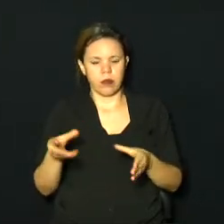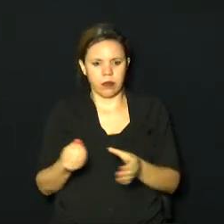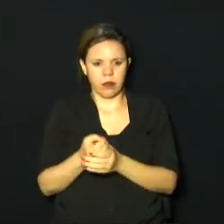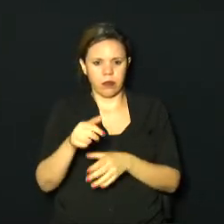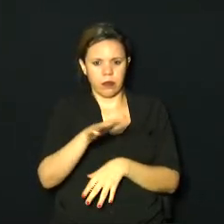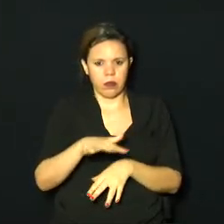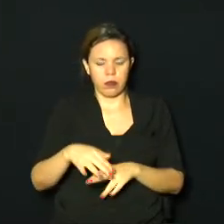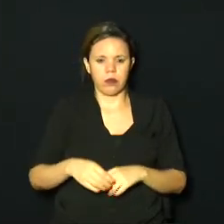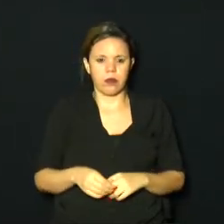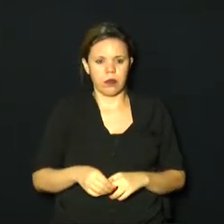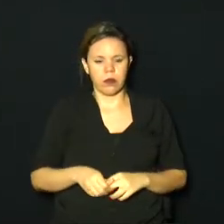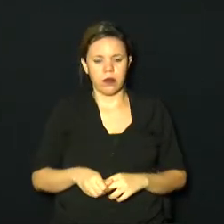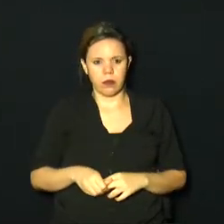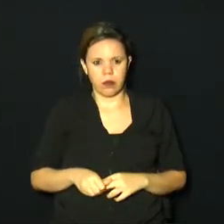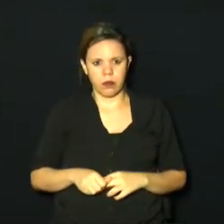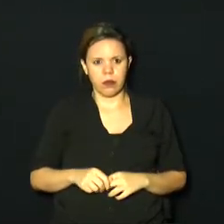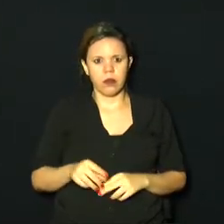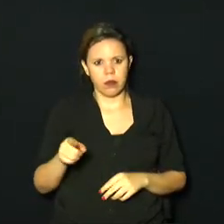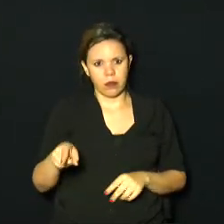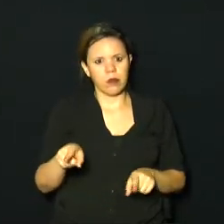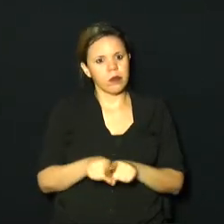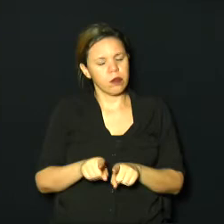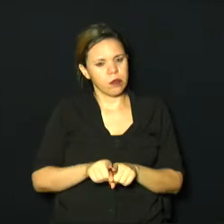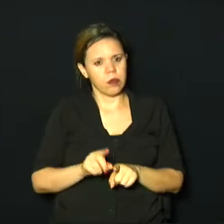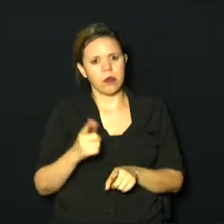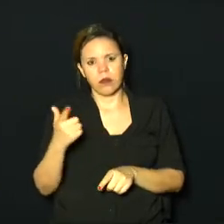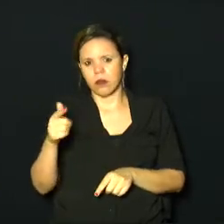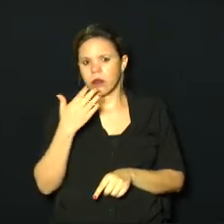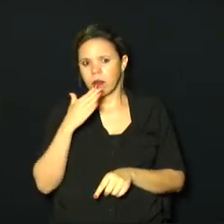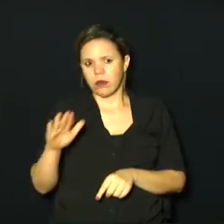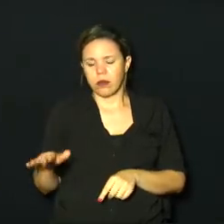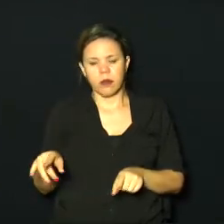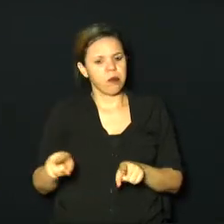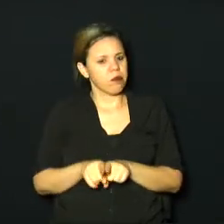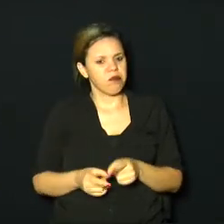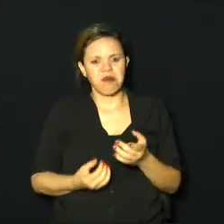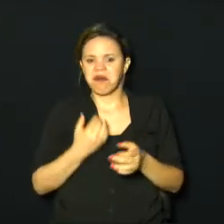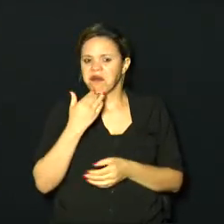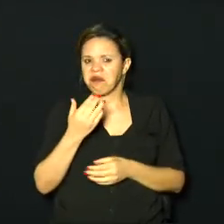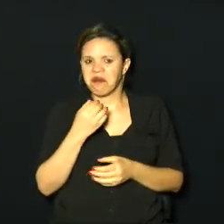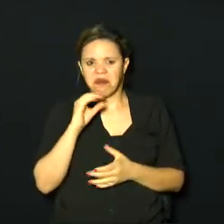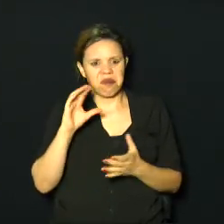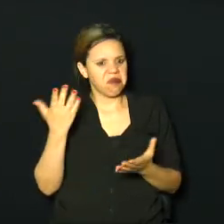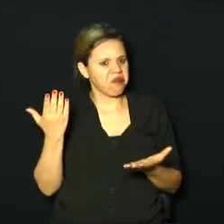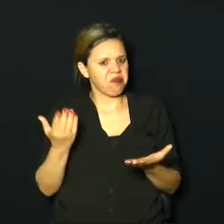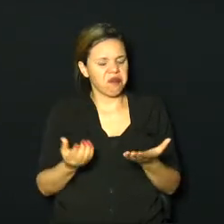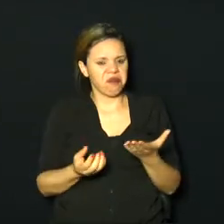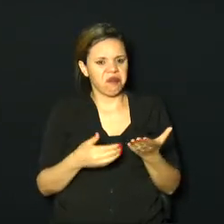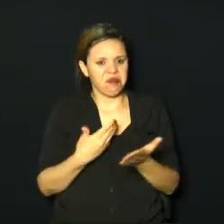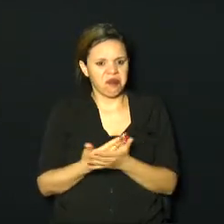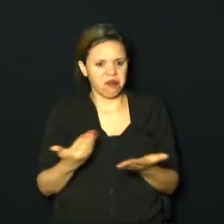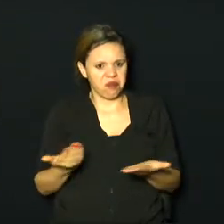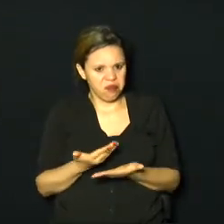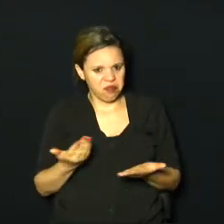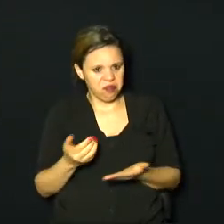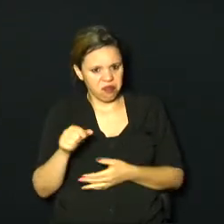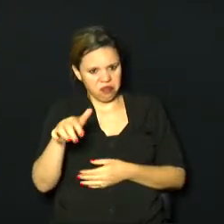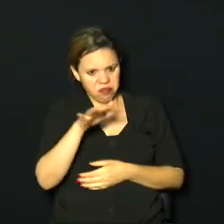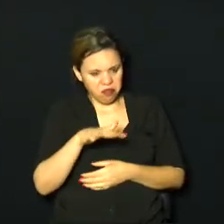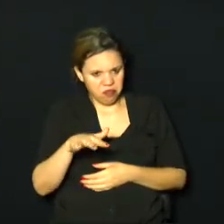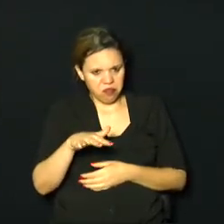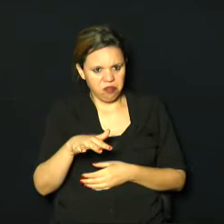área. Esta também foi outra promessa que também não foi cumprida a essas famílias. Esta área ainda está